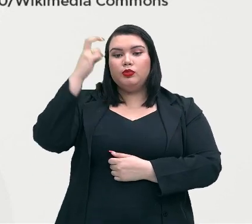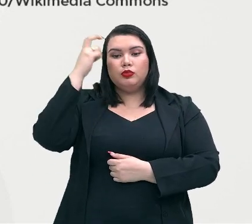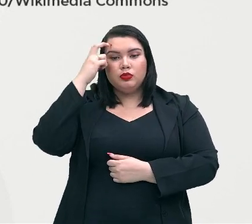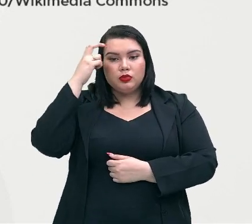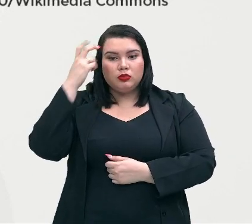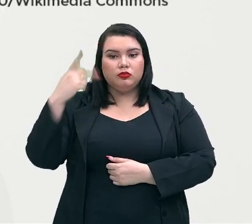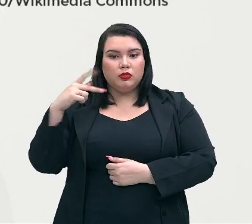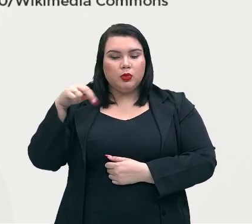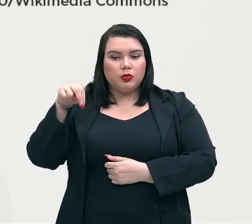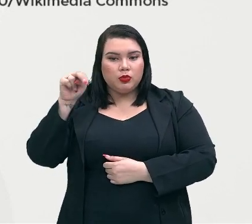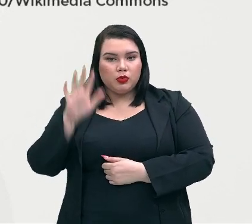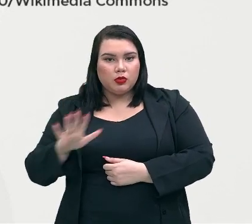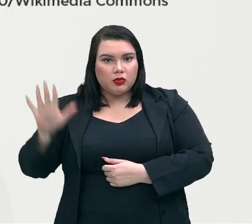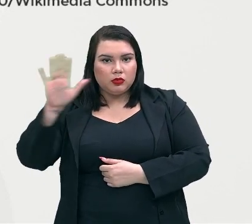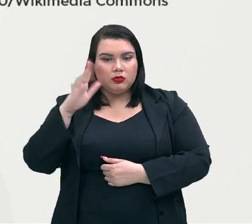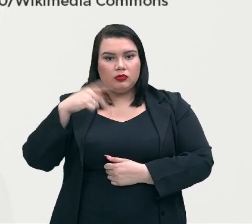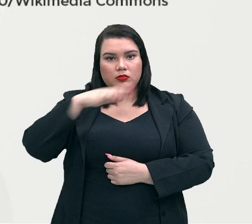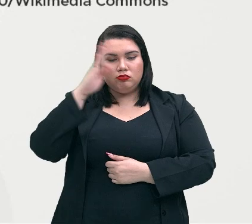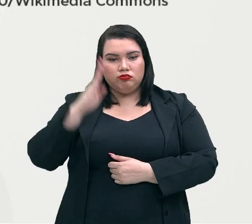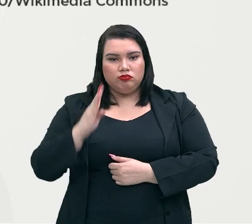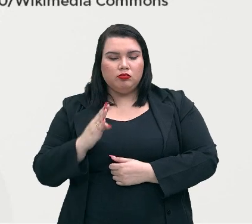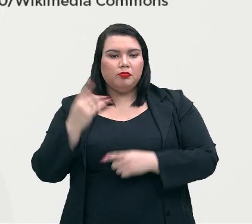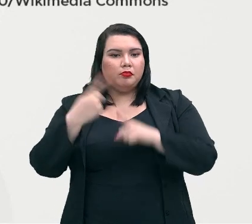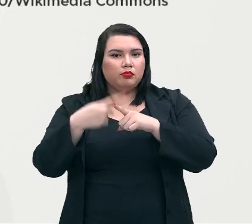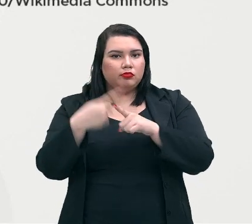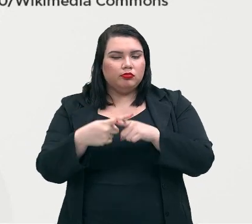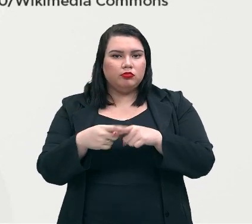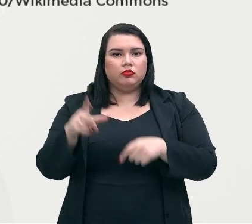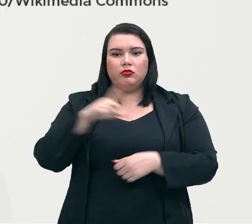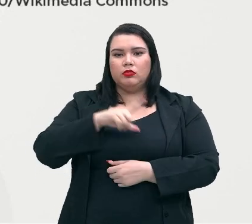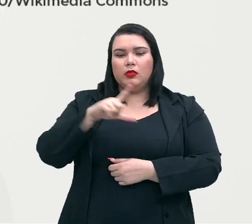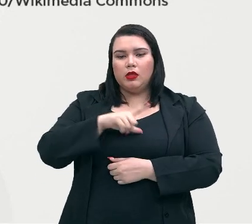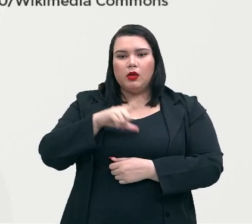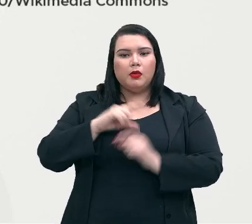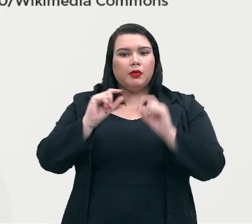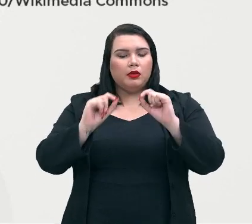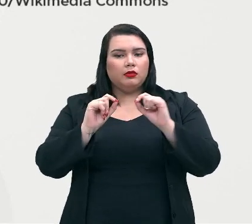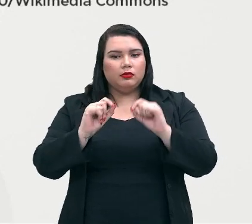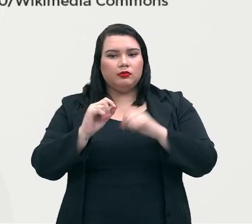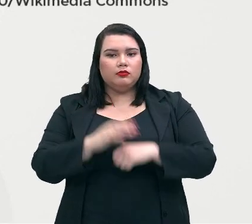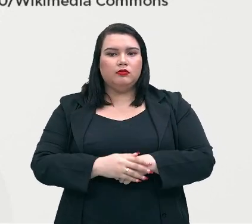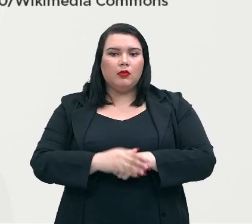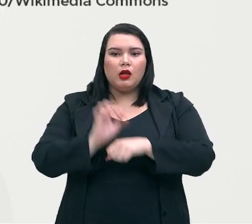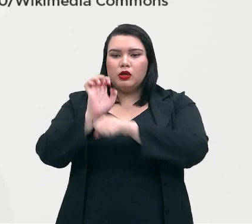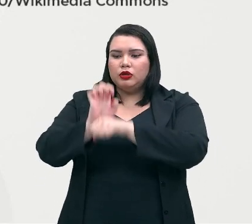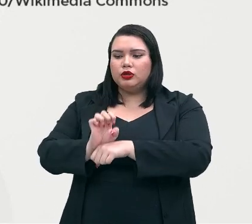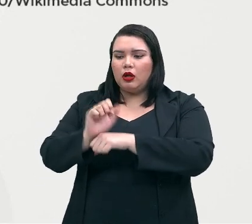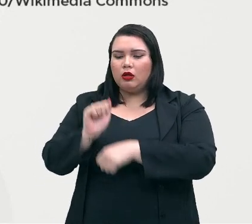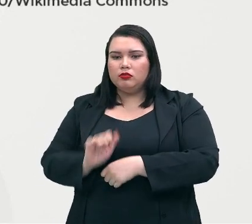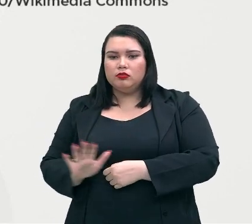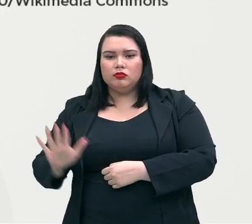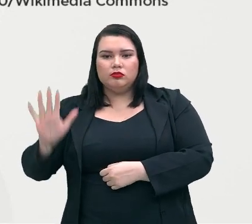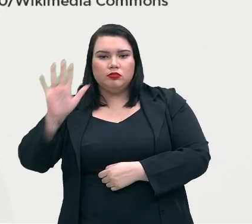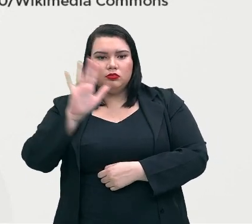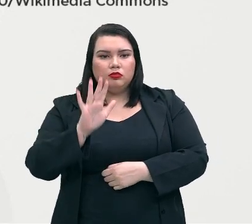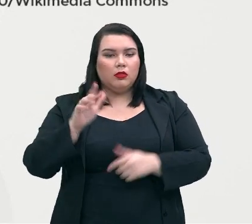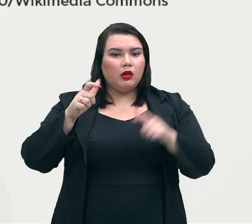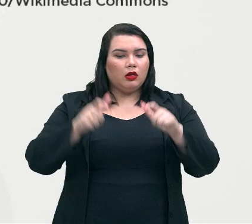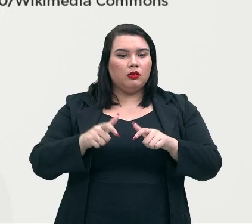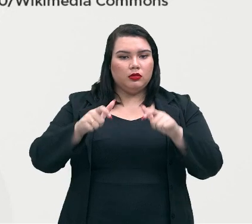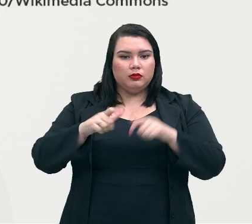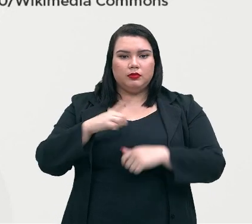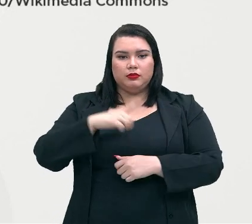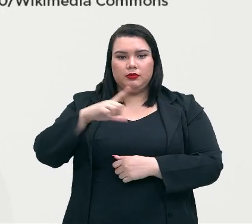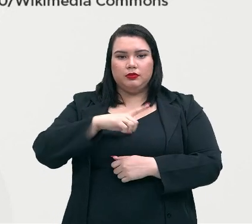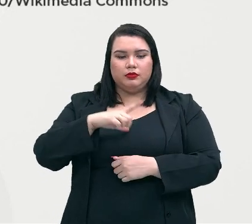para o Nordeste aí do Brasil. Então, ele acaba aí abrangendo, tá? Alguns estados. Então, a gente vai verificar aí que nós